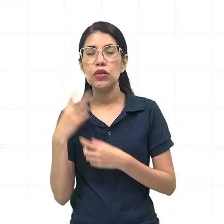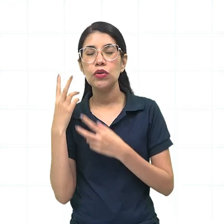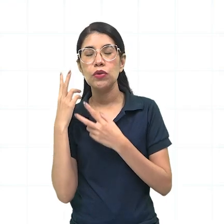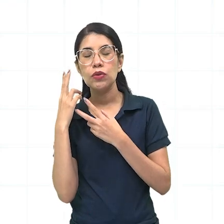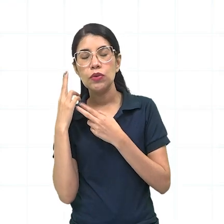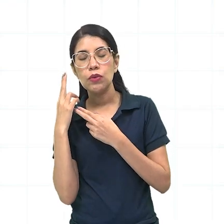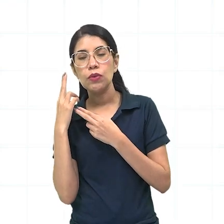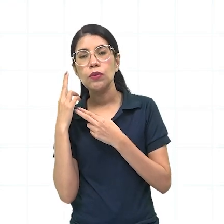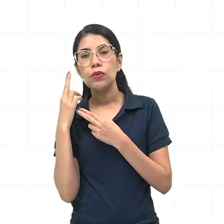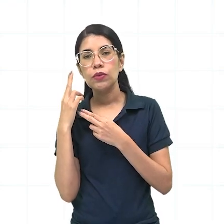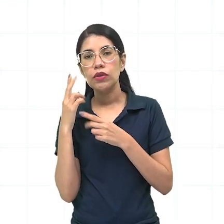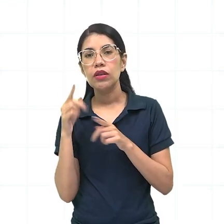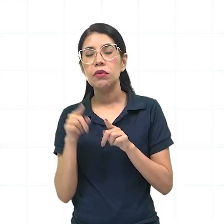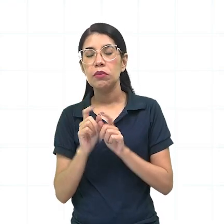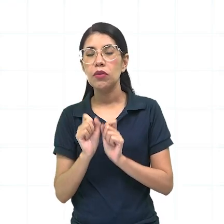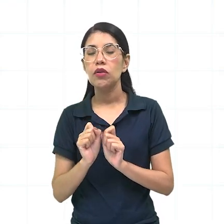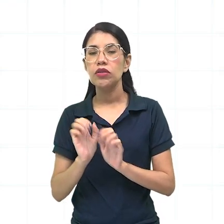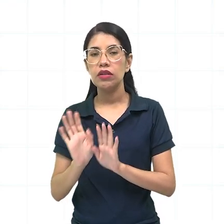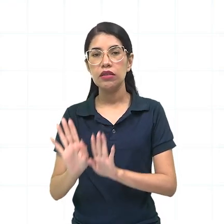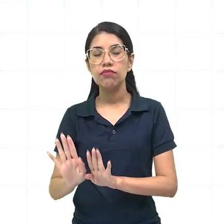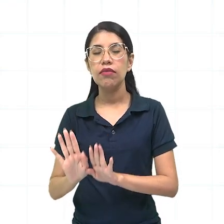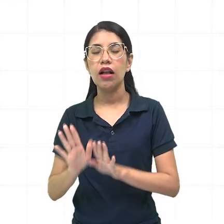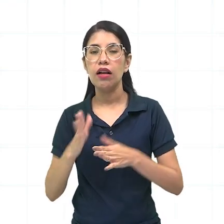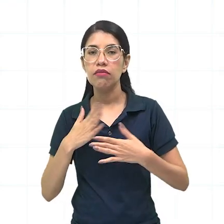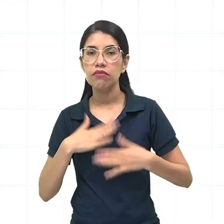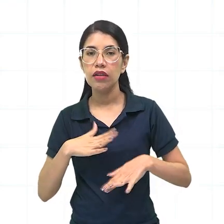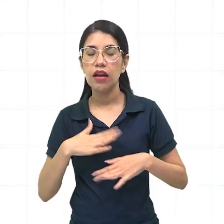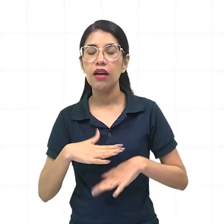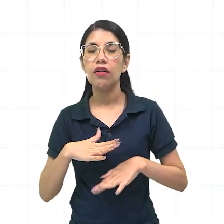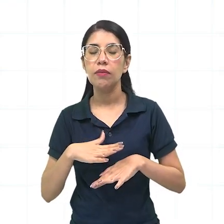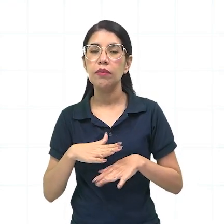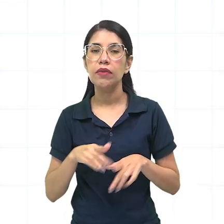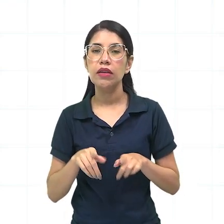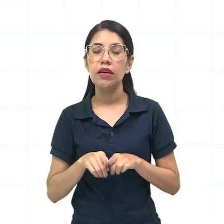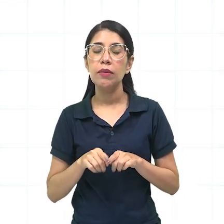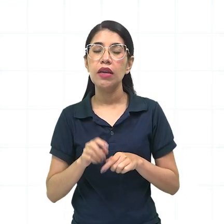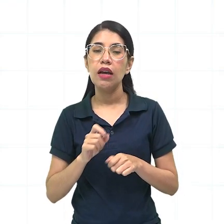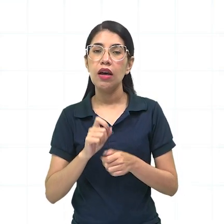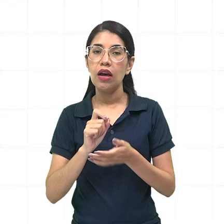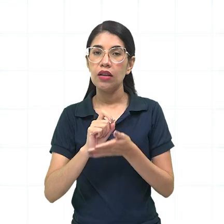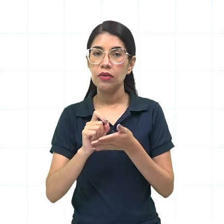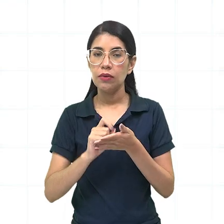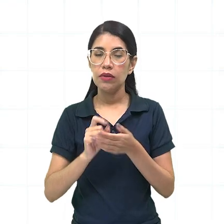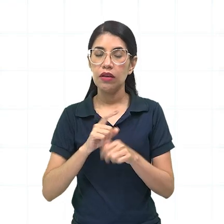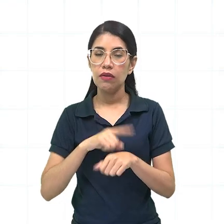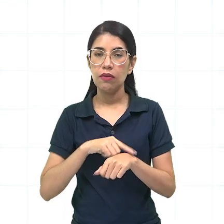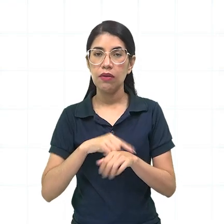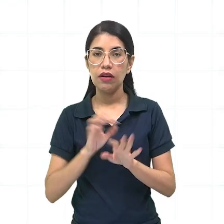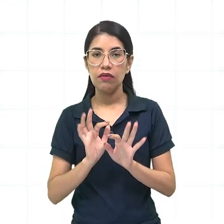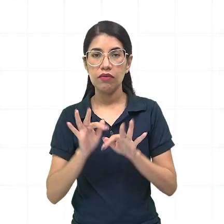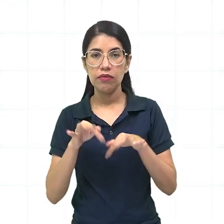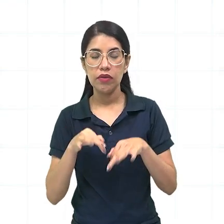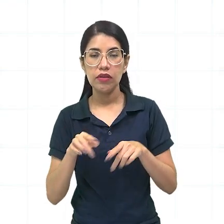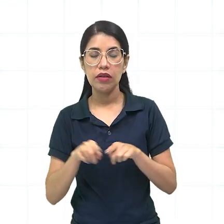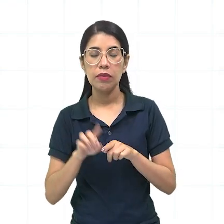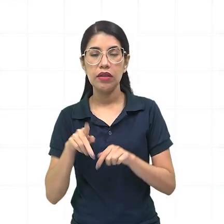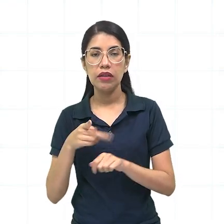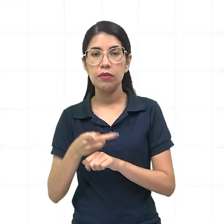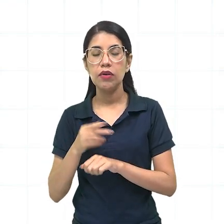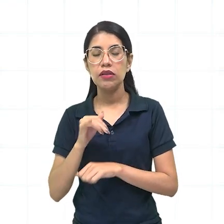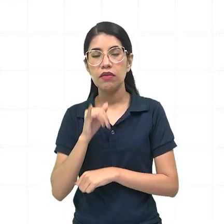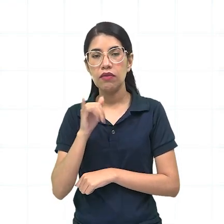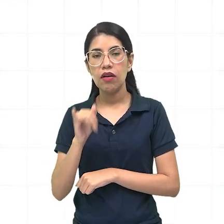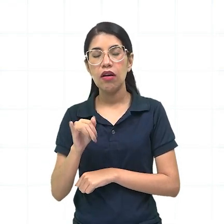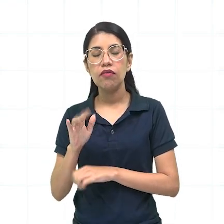ela dormir, descansar um pouco. Anote o horário em que a convulsão terminou e depois tranquiliza a